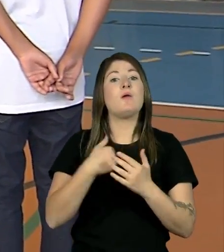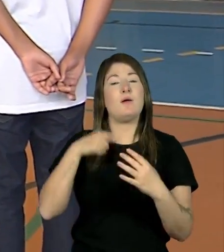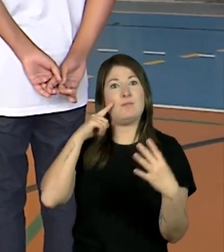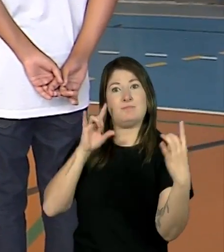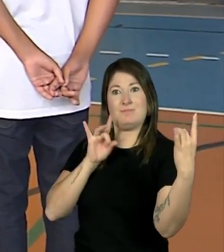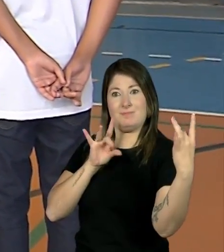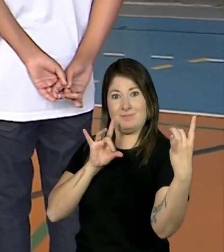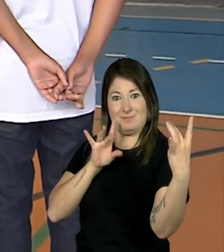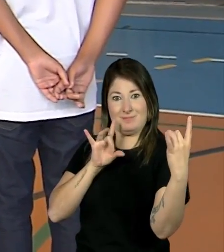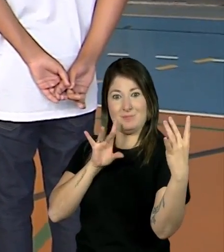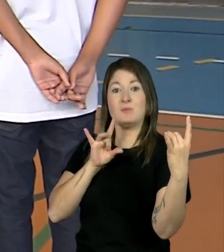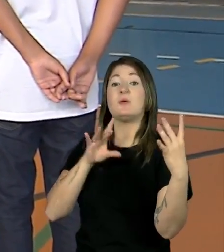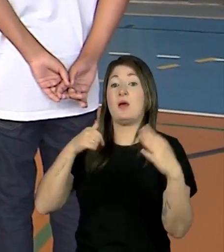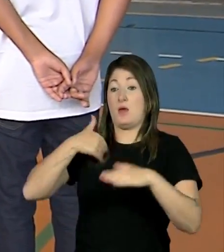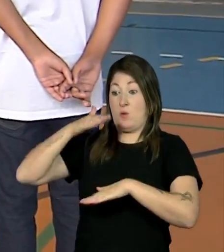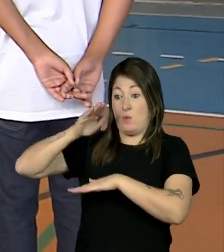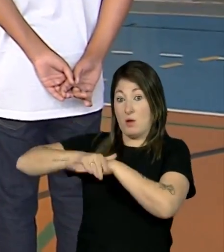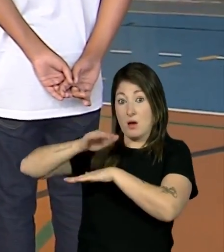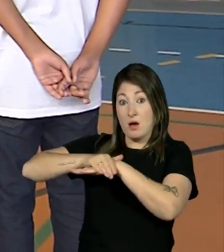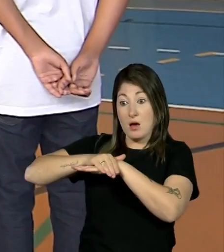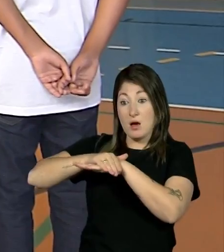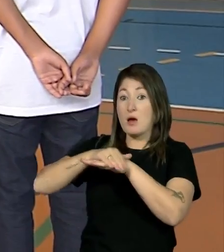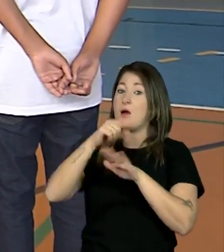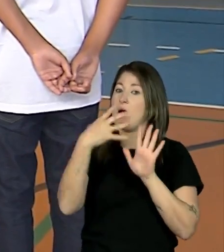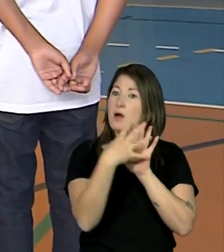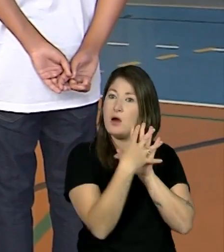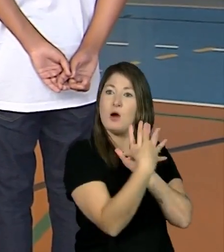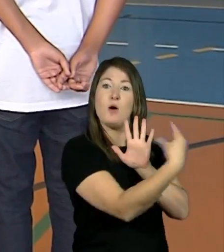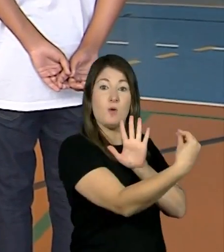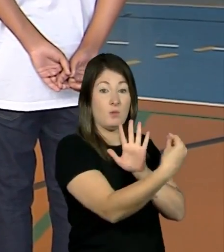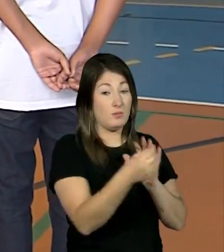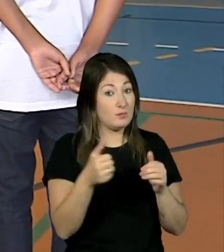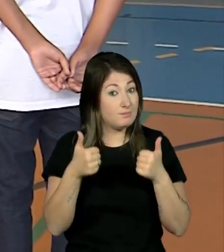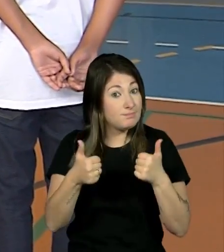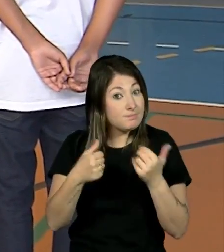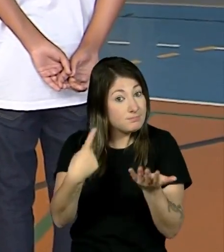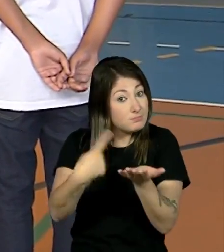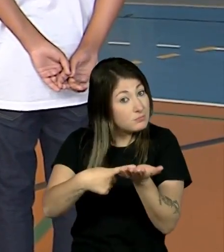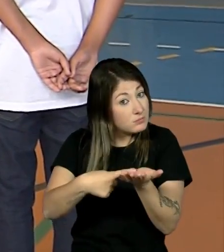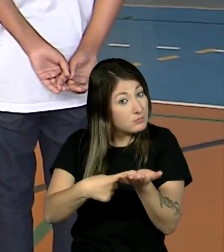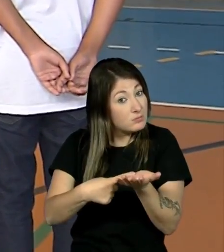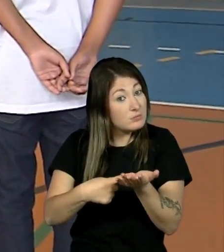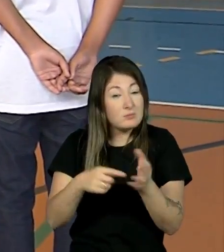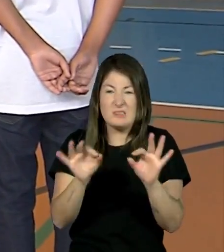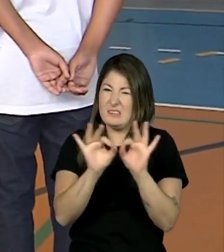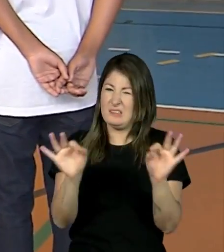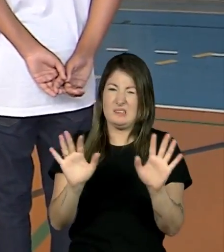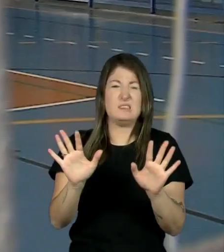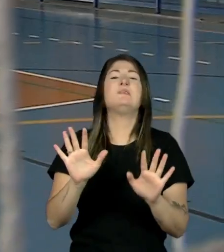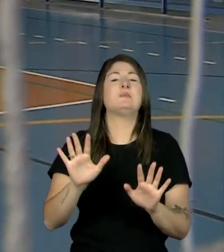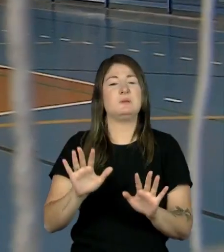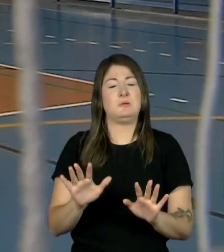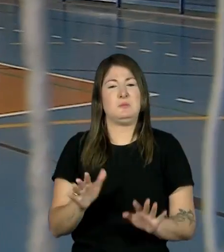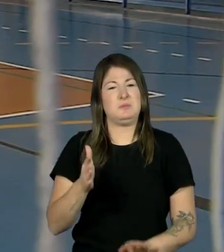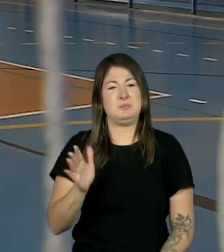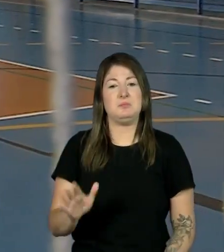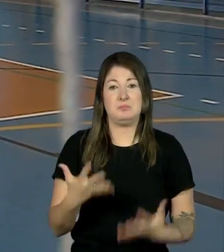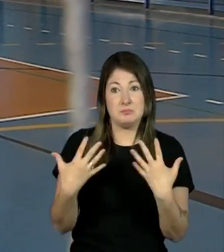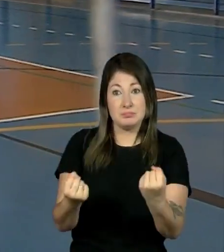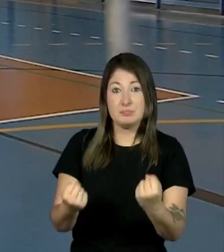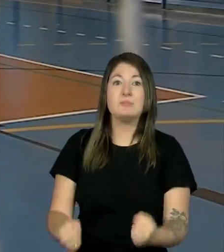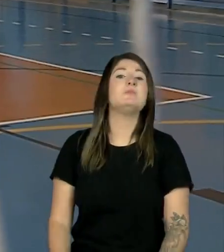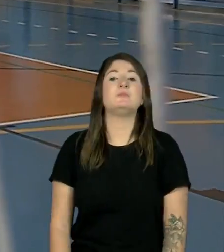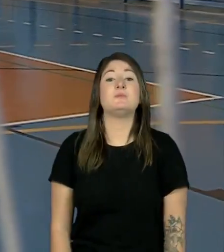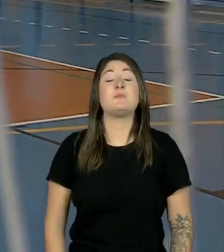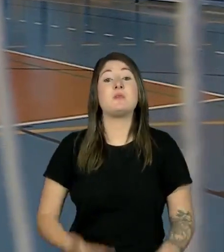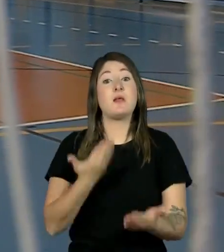eu vou reproduzir um movimento e vocês me imitam. Simplesmente, esses são os primeiros movimentos, certo? Vai lá. As aulas